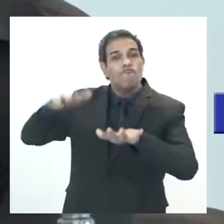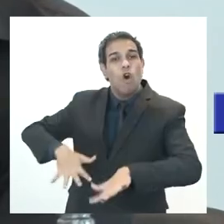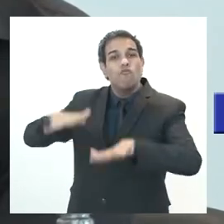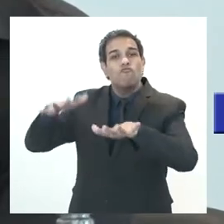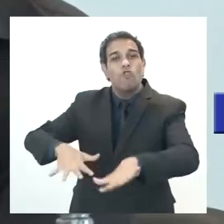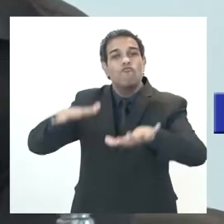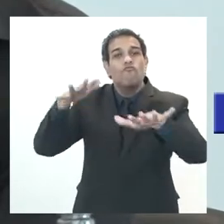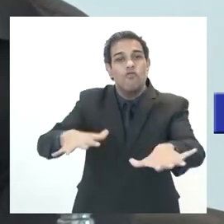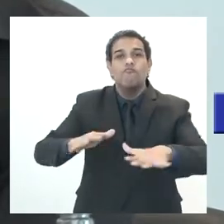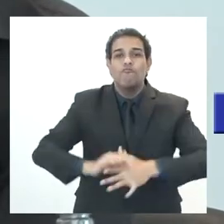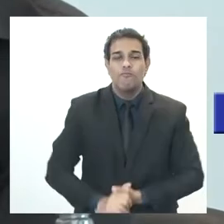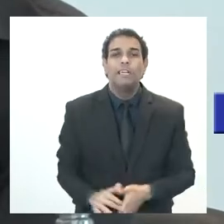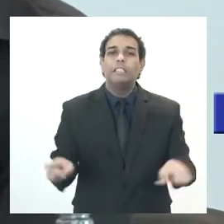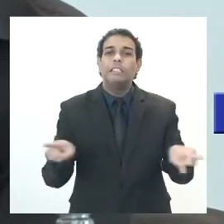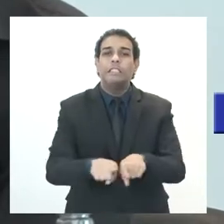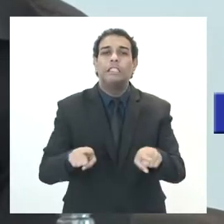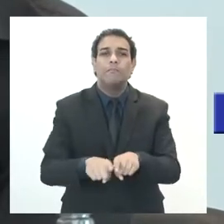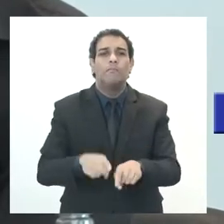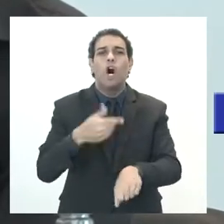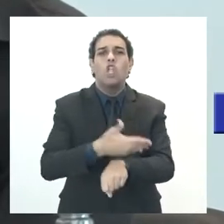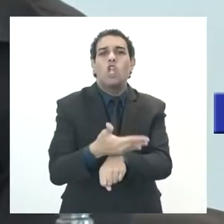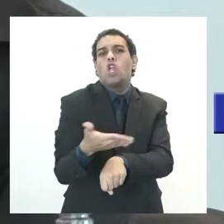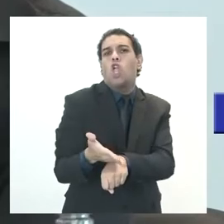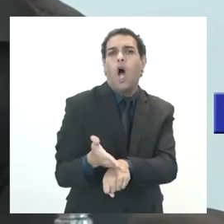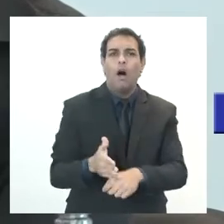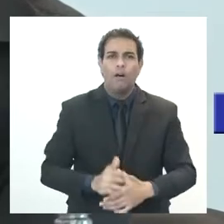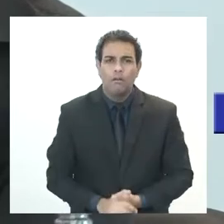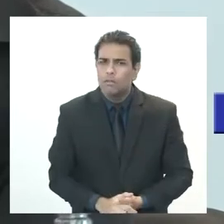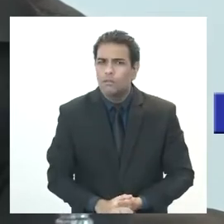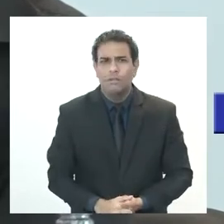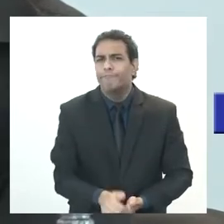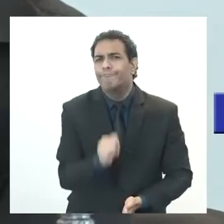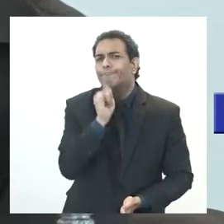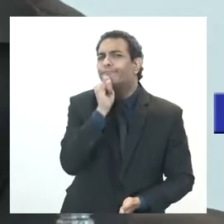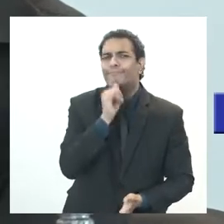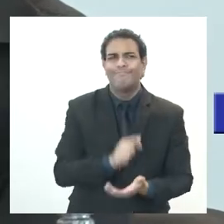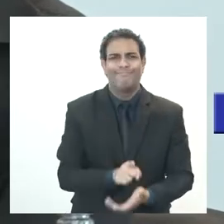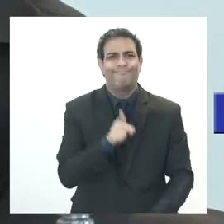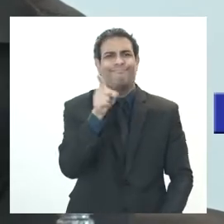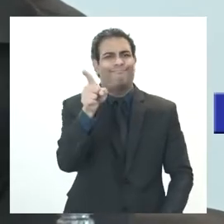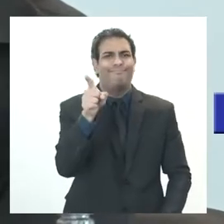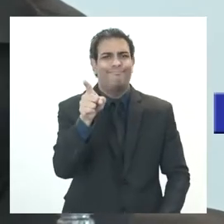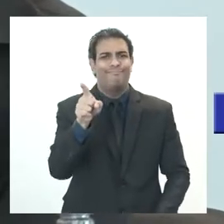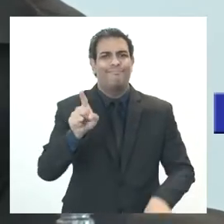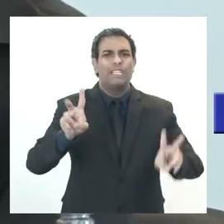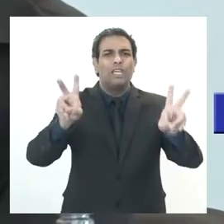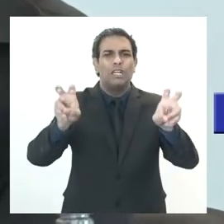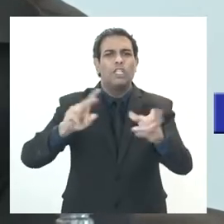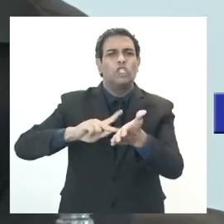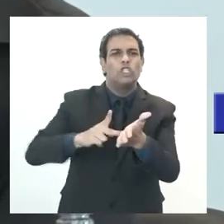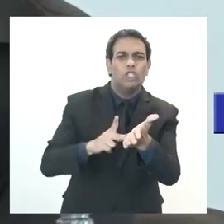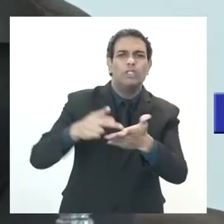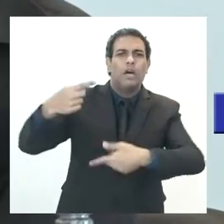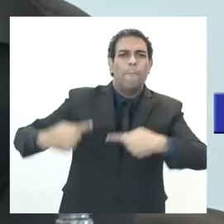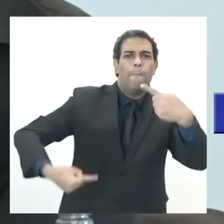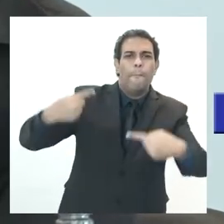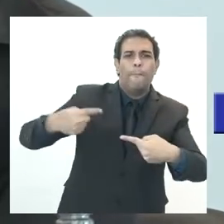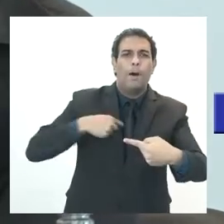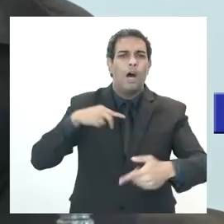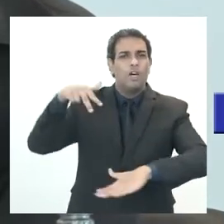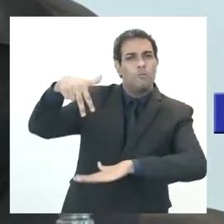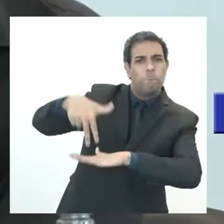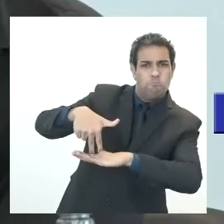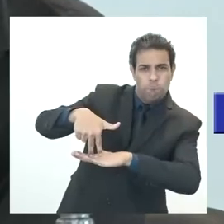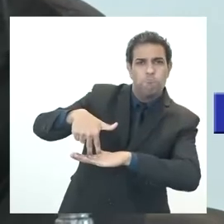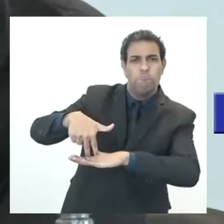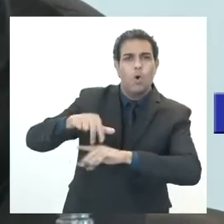estar presente e também no dia a dia dia a dia por exemplo Qual o meu papel não sindjustiça é a parte política onde eu faço